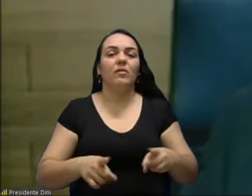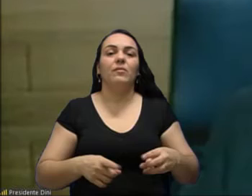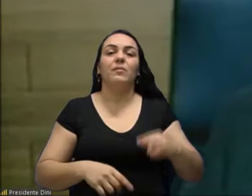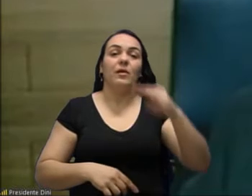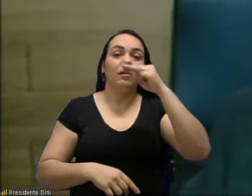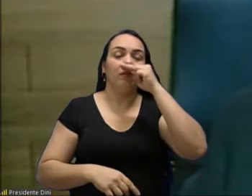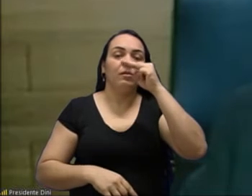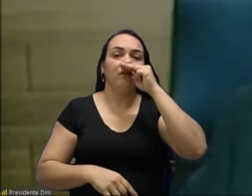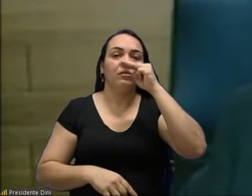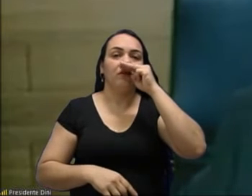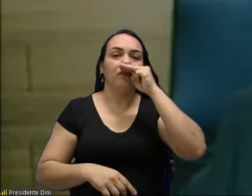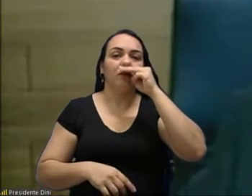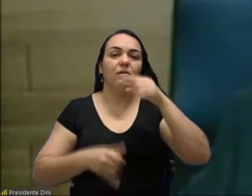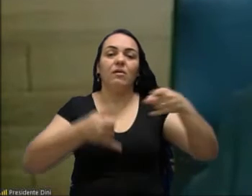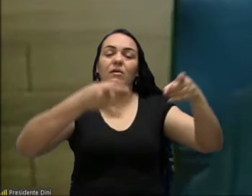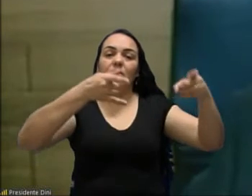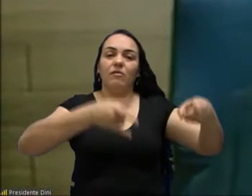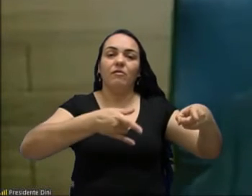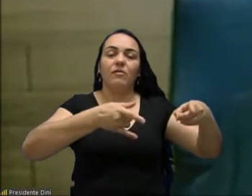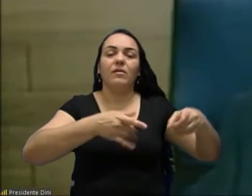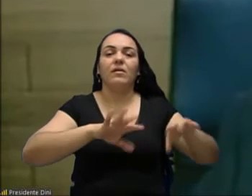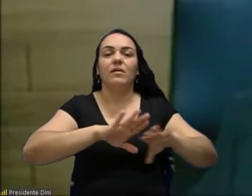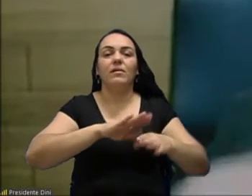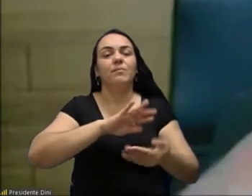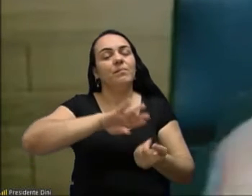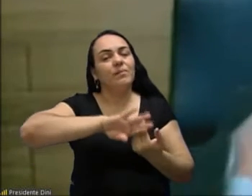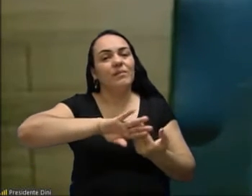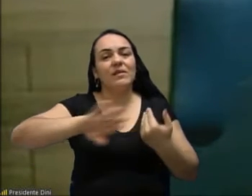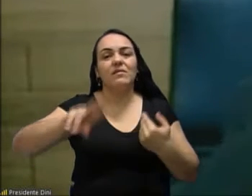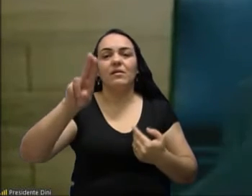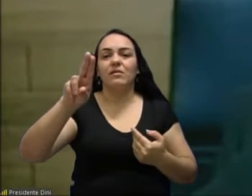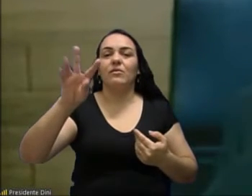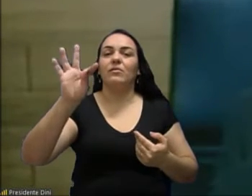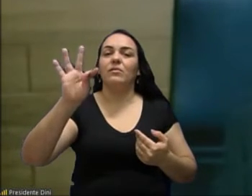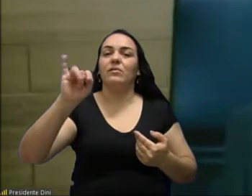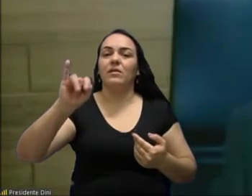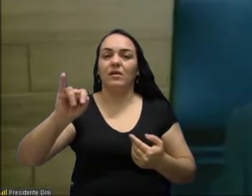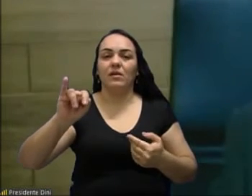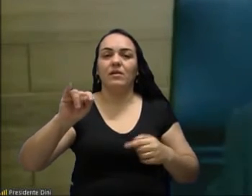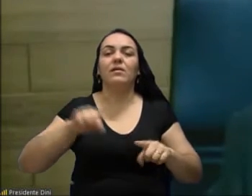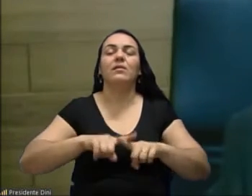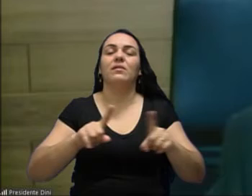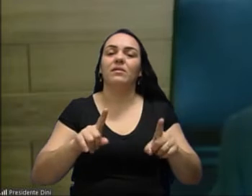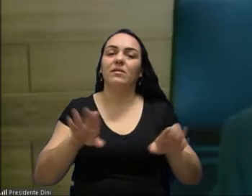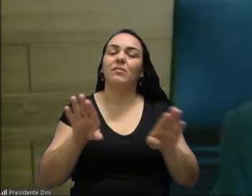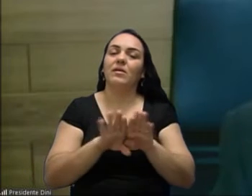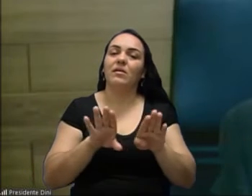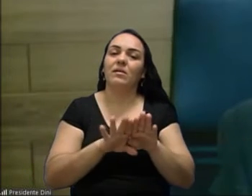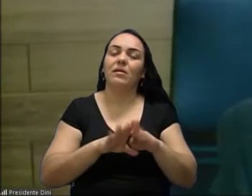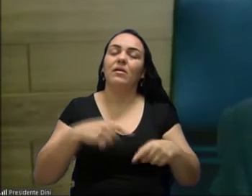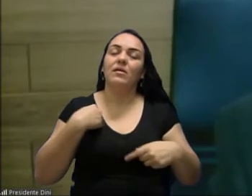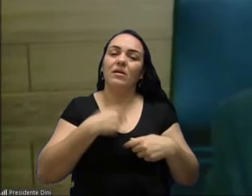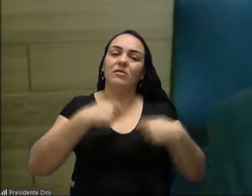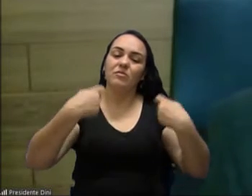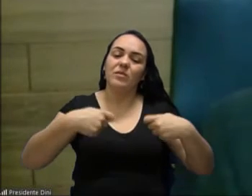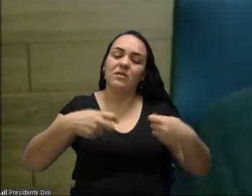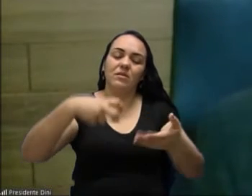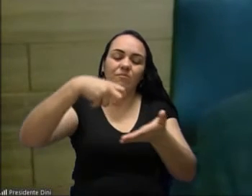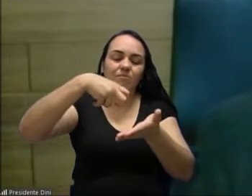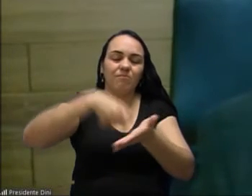já se encontra no quarto graças a Deus mas continuaremos com os joelhos dobrados